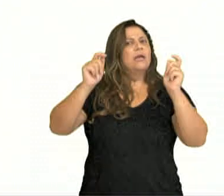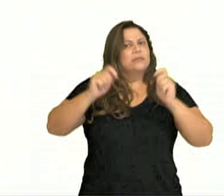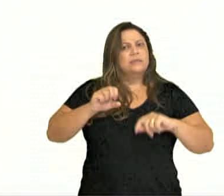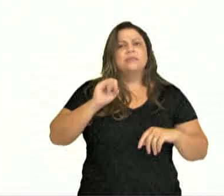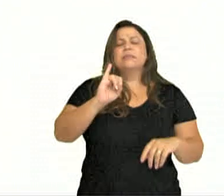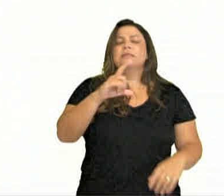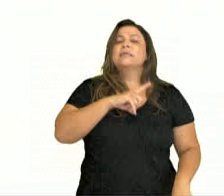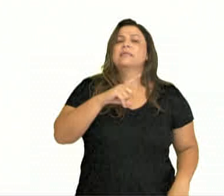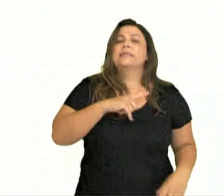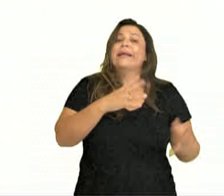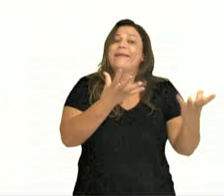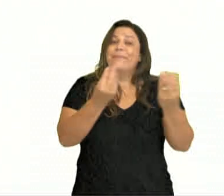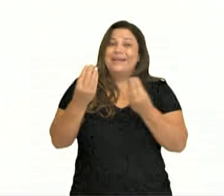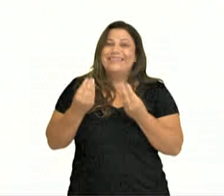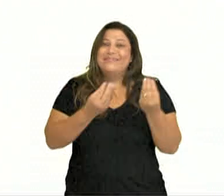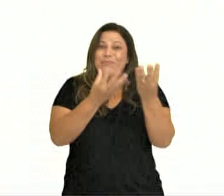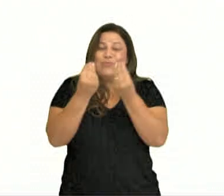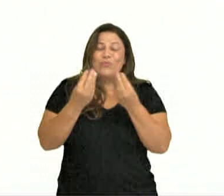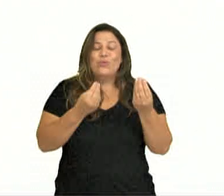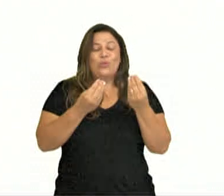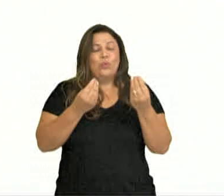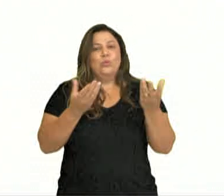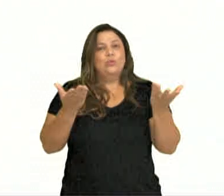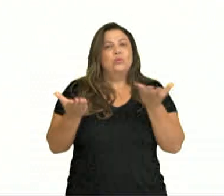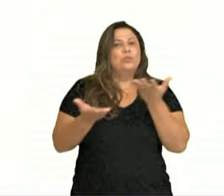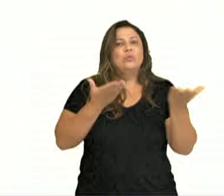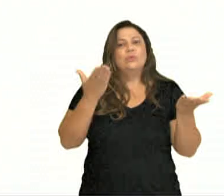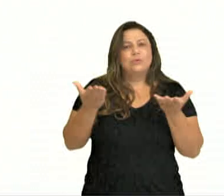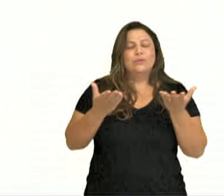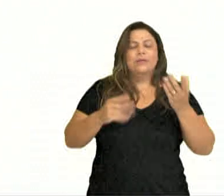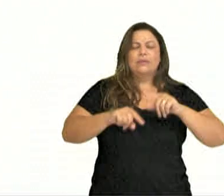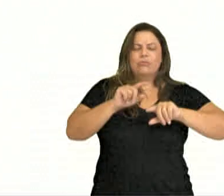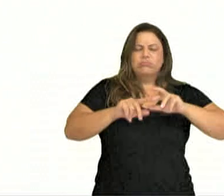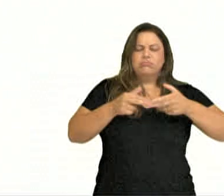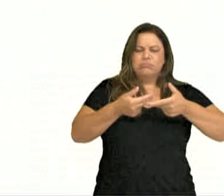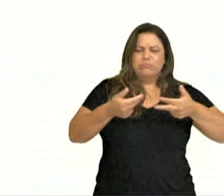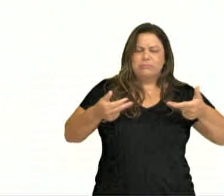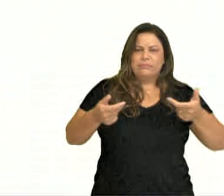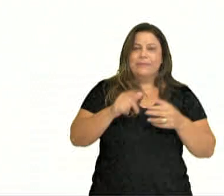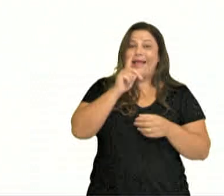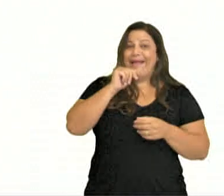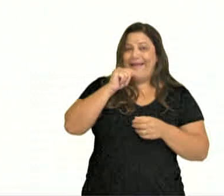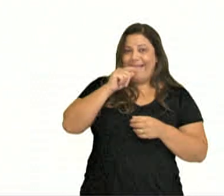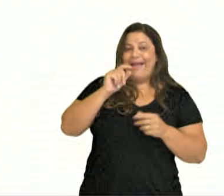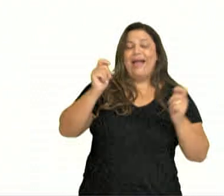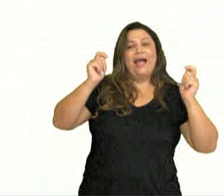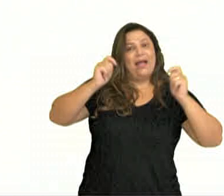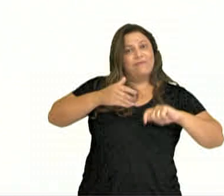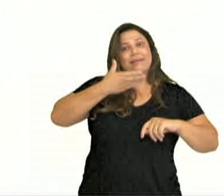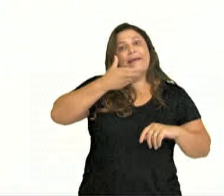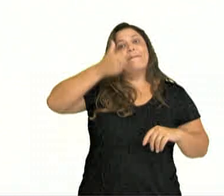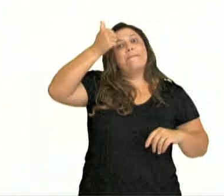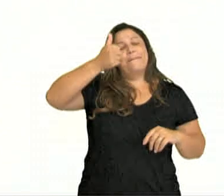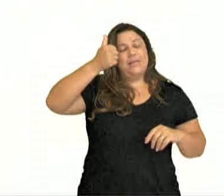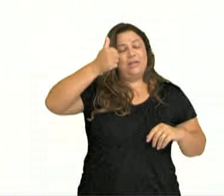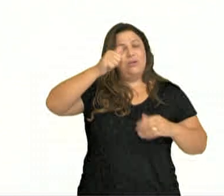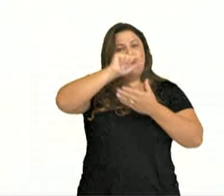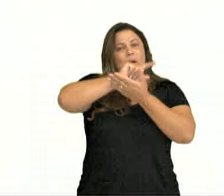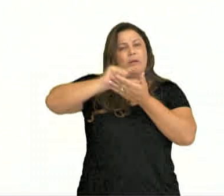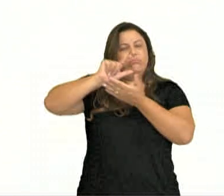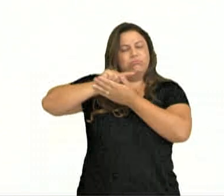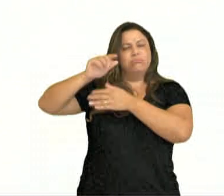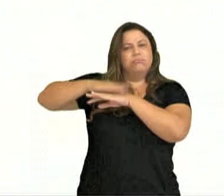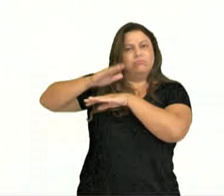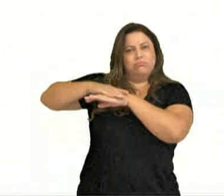tem bastante paramécio, então significa que existe matéria orgânica, né? Então a água ela vai estar um pouco melhor em relação quando